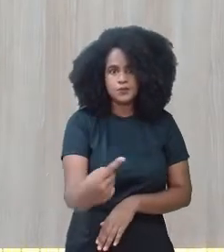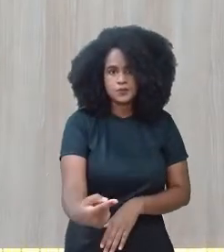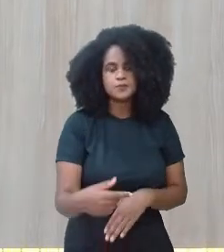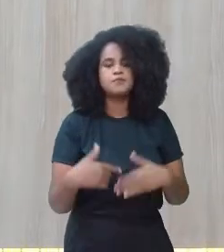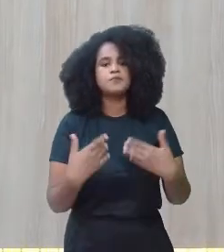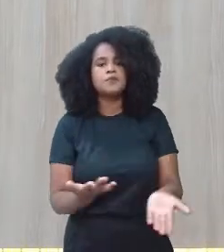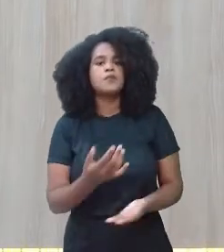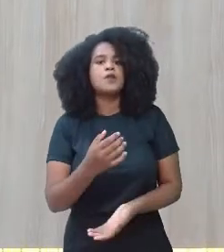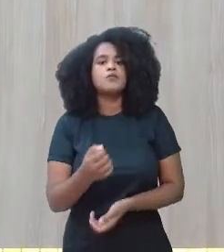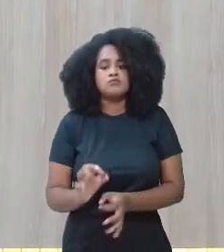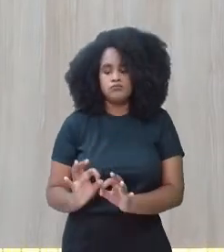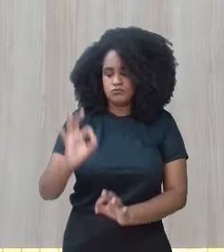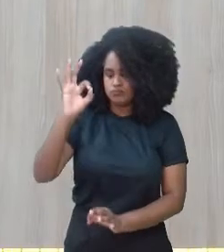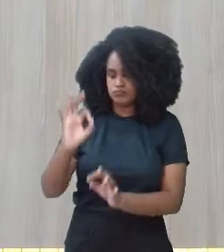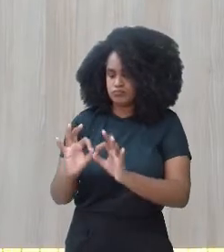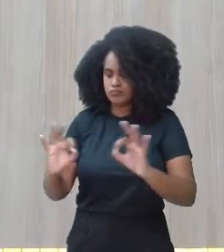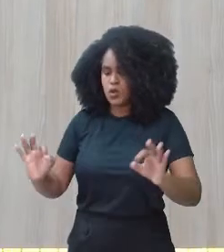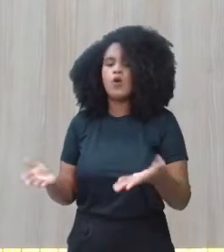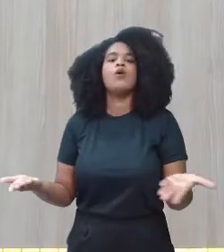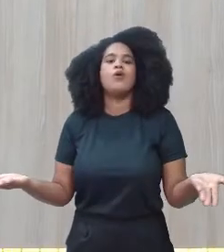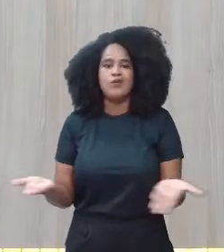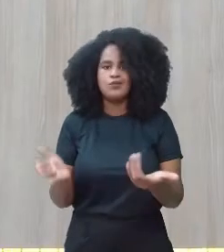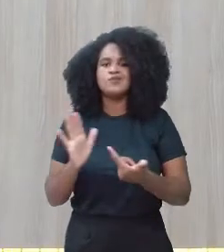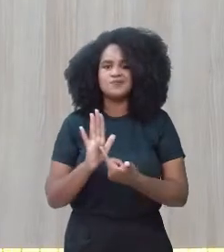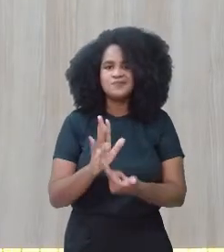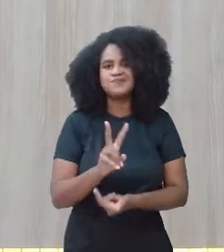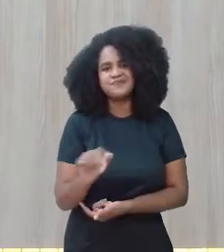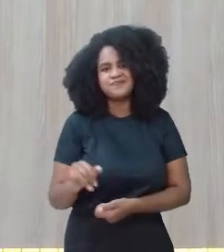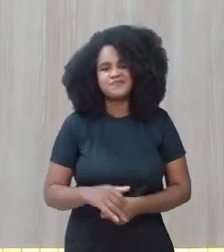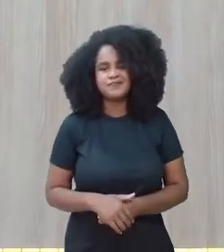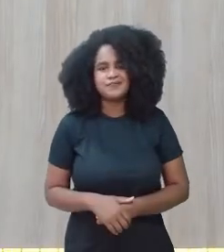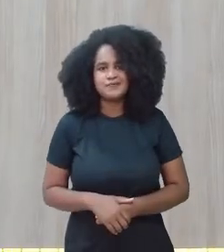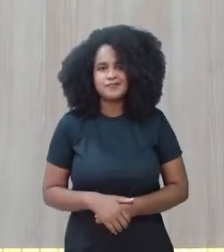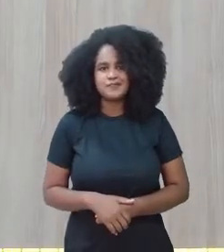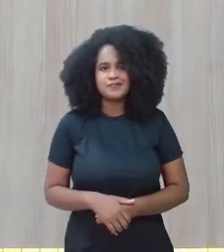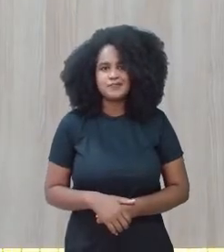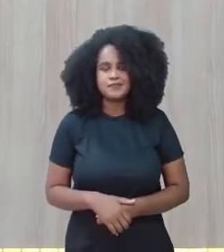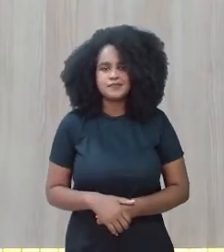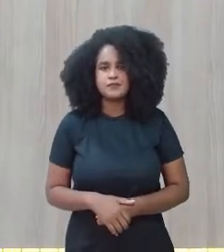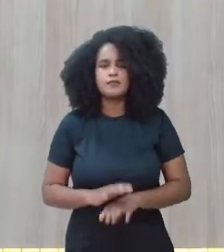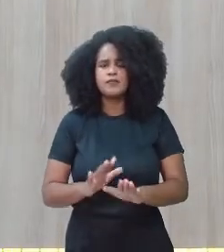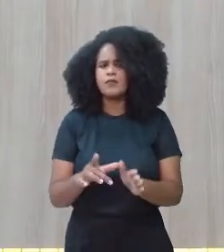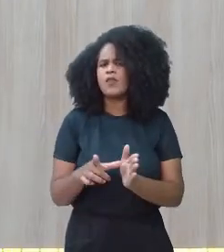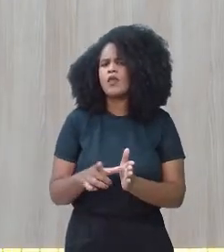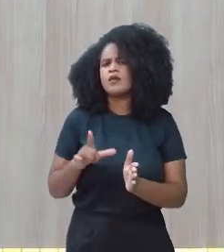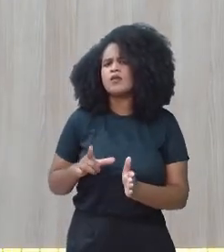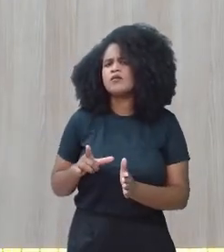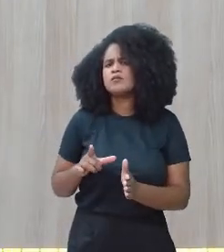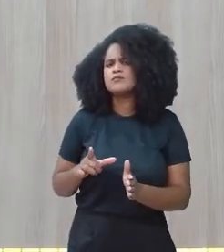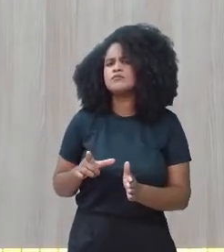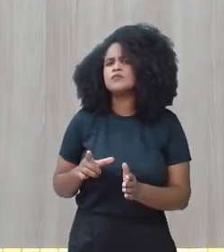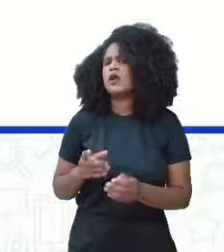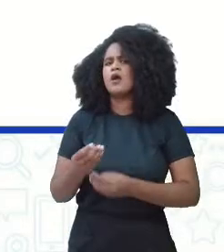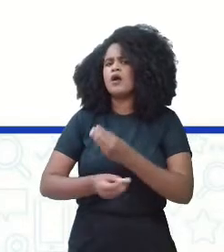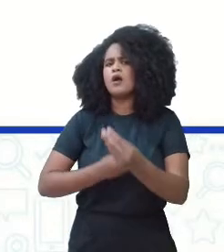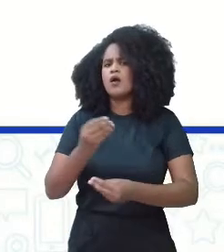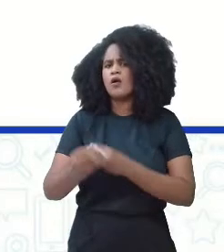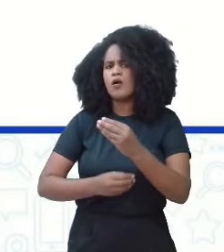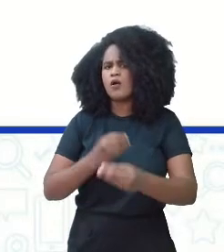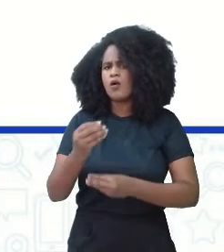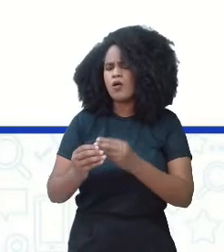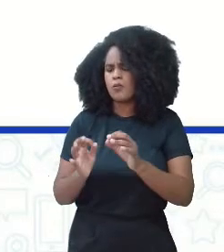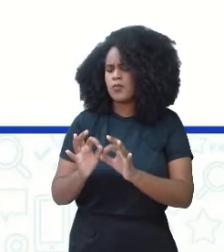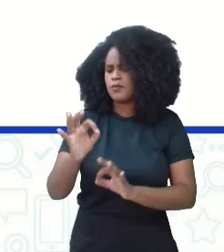de comprimento é o que a gente vai trazer hoje, tá bom? Como eram medidos os comprimentos antes das unidades que a